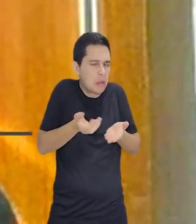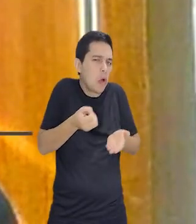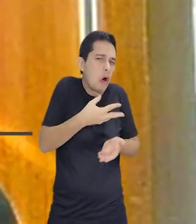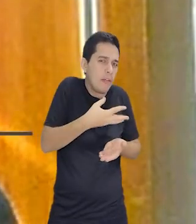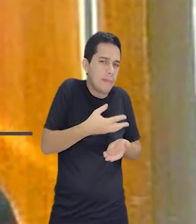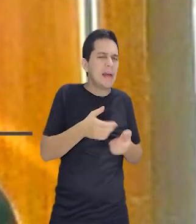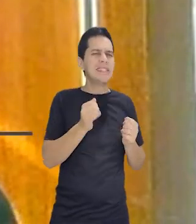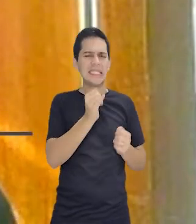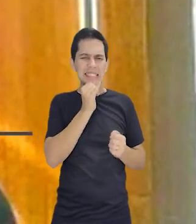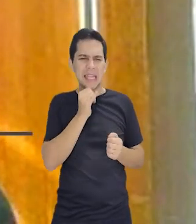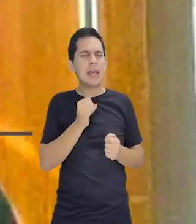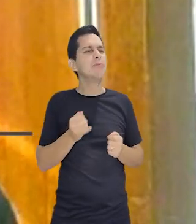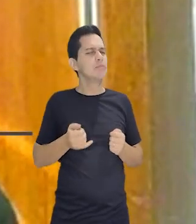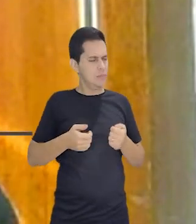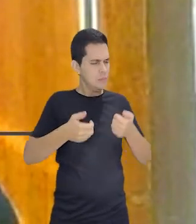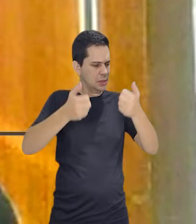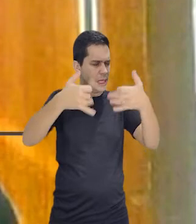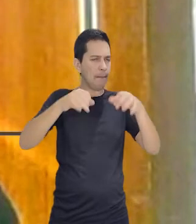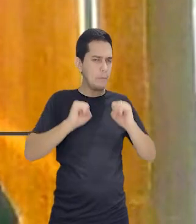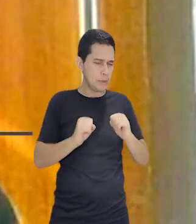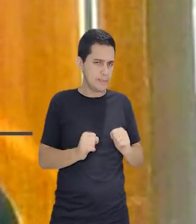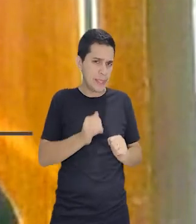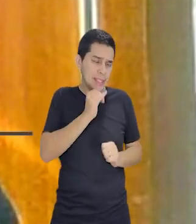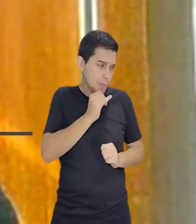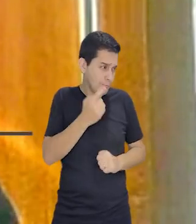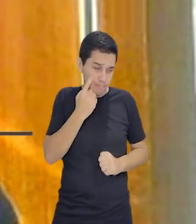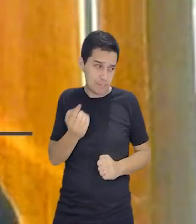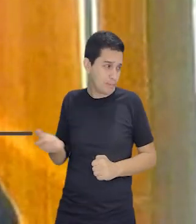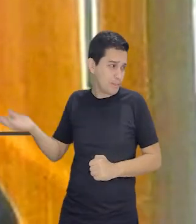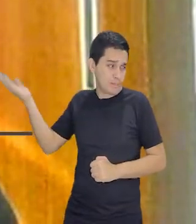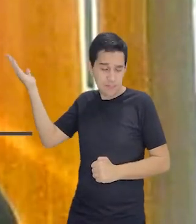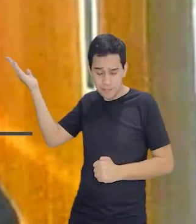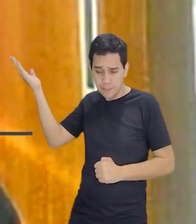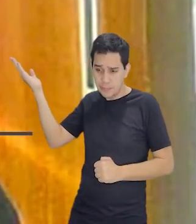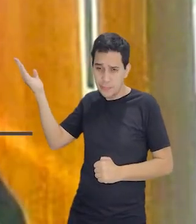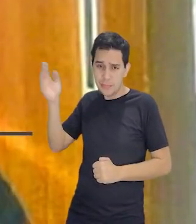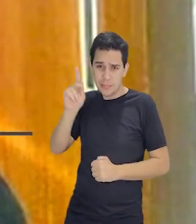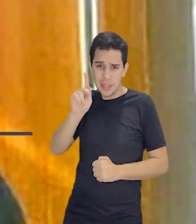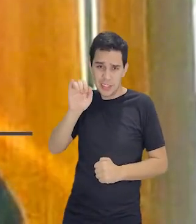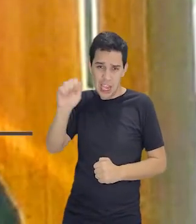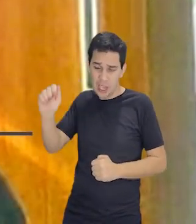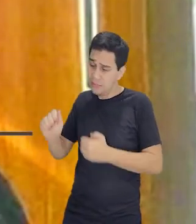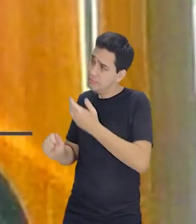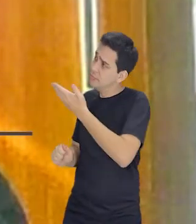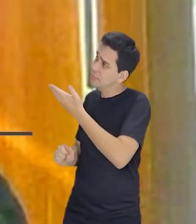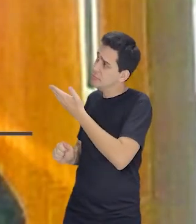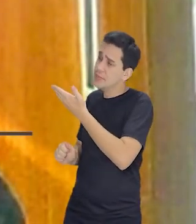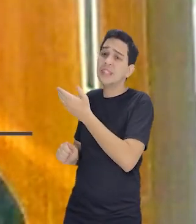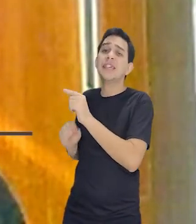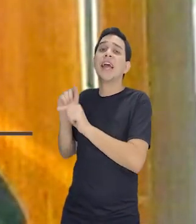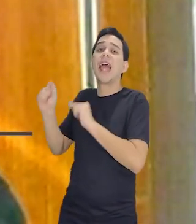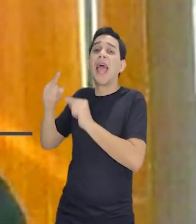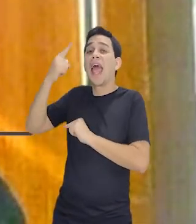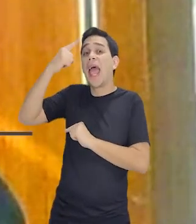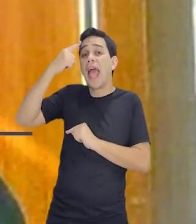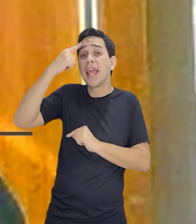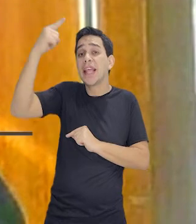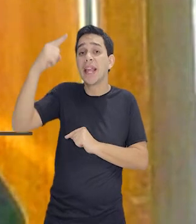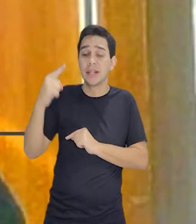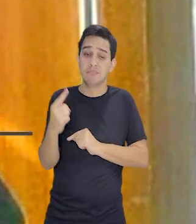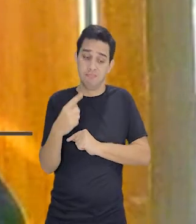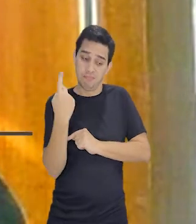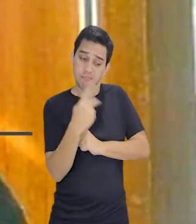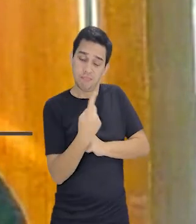Atuação 2021-2022, que é um instrumento institucional que concretiza o mapa estratégico da instituição, né, e